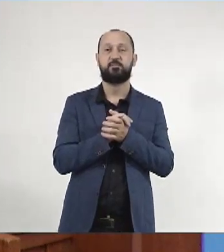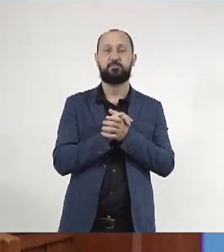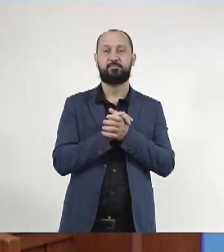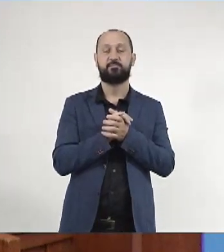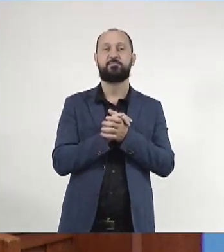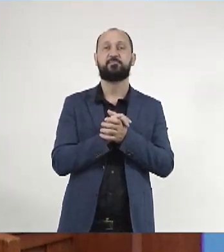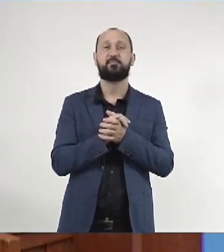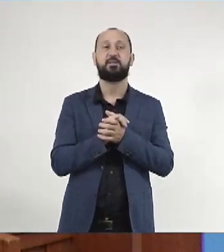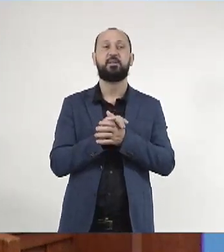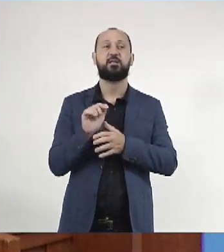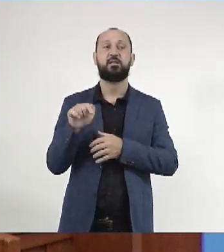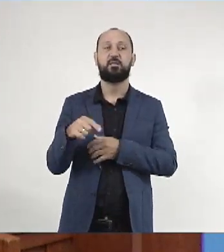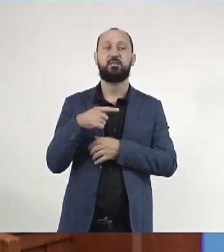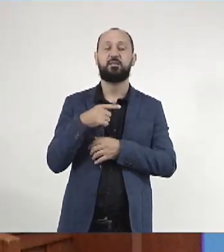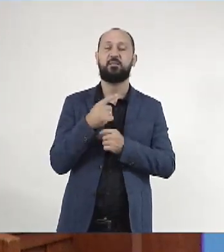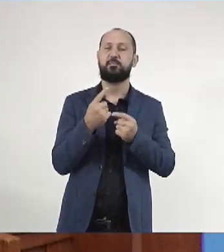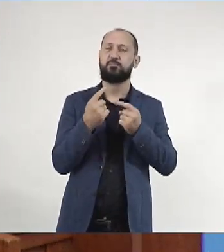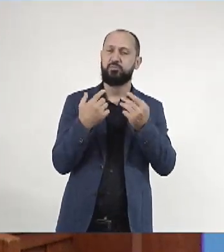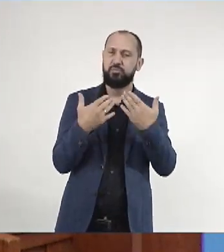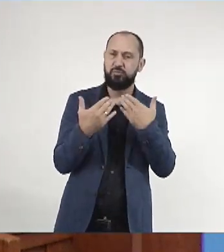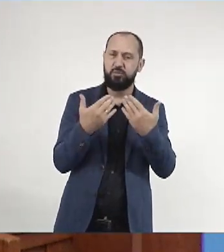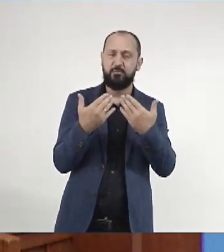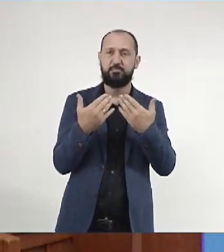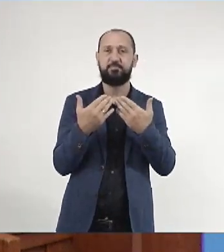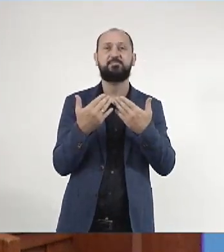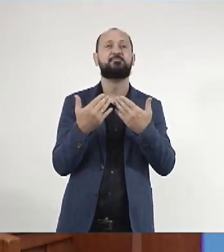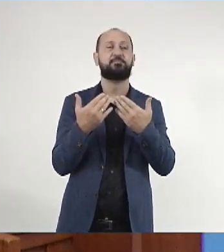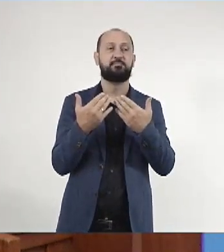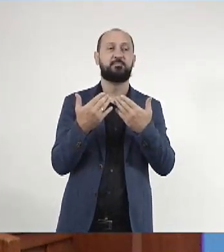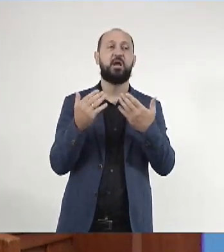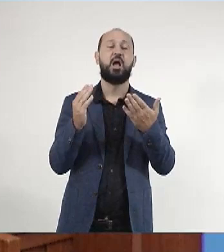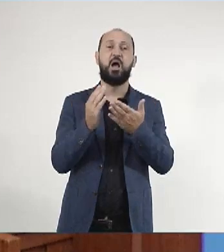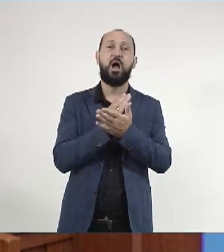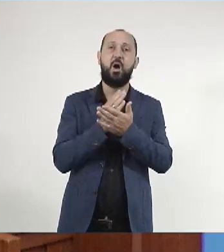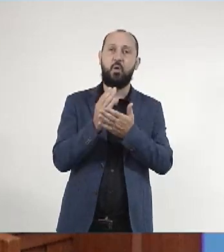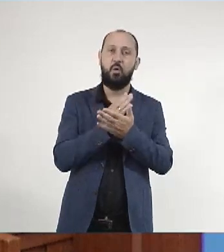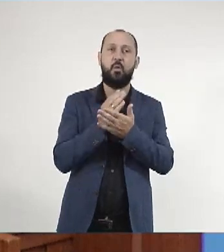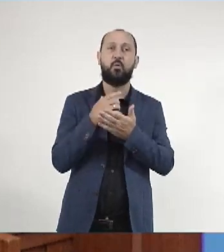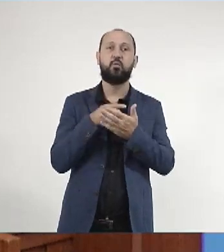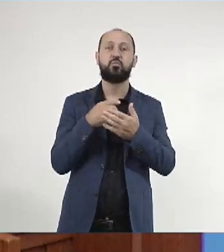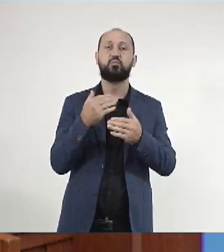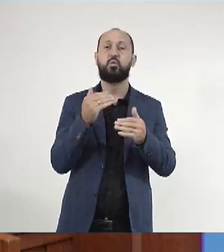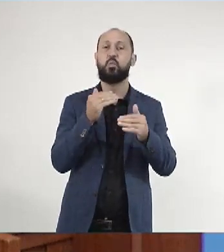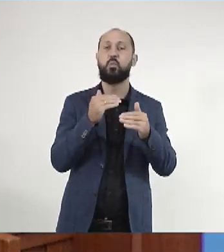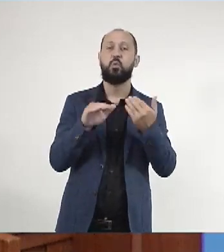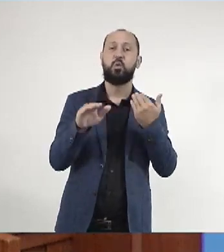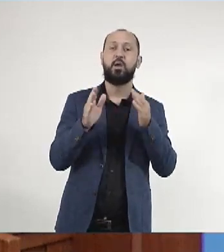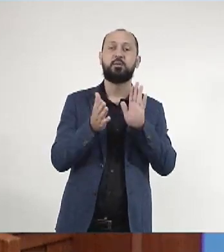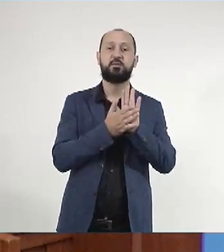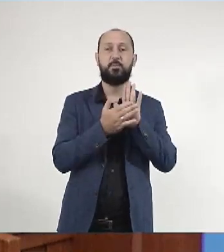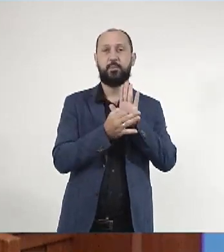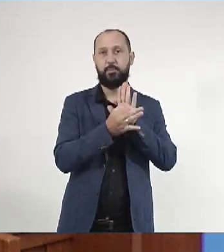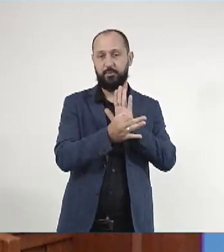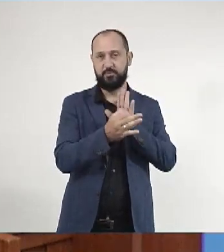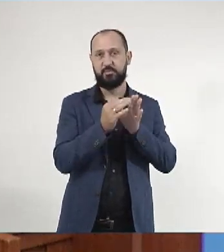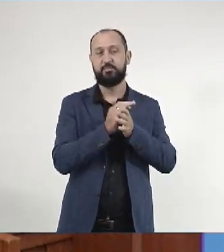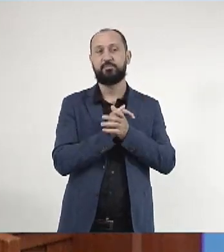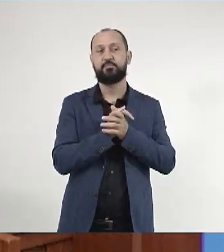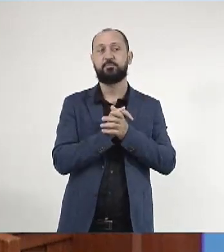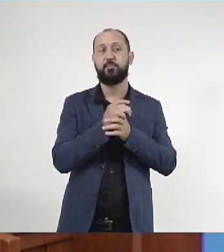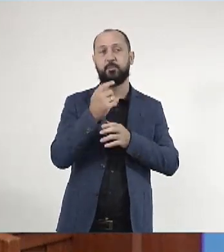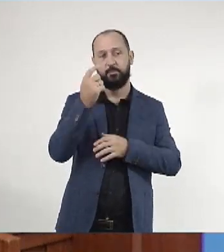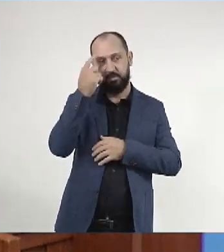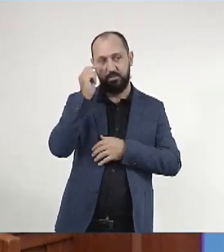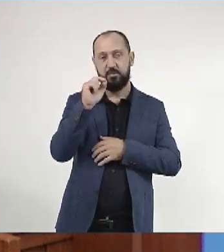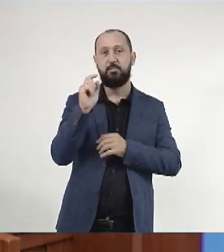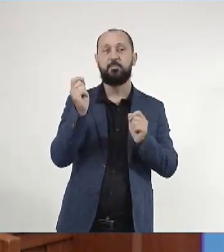E ali houve muita discussão, alguns produtores contrários a esta proposta, alegando